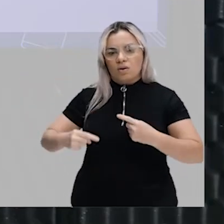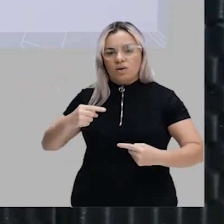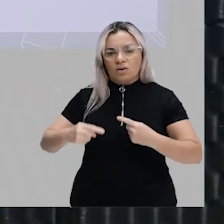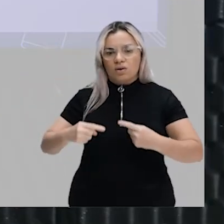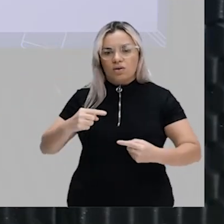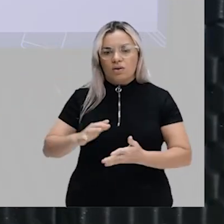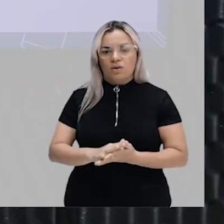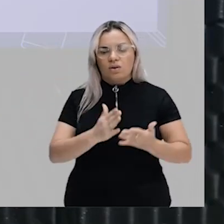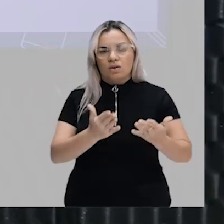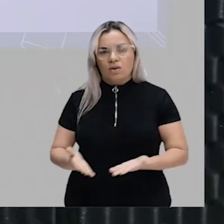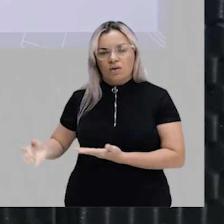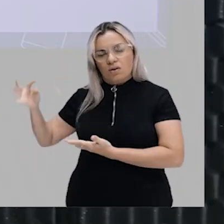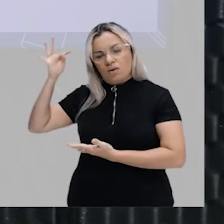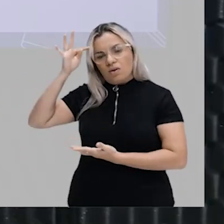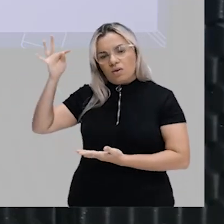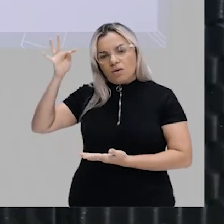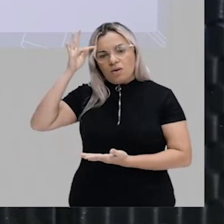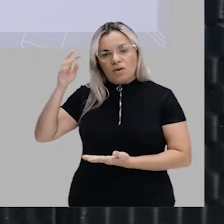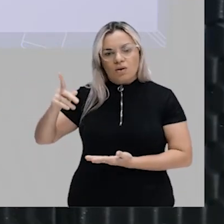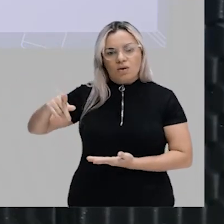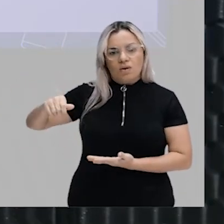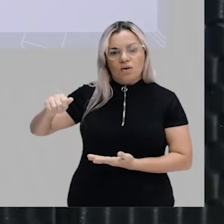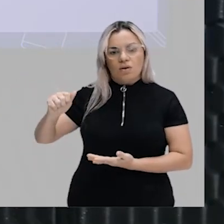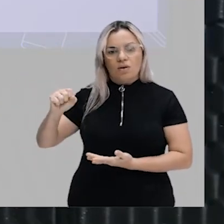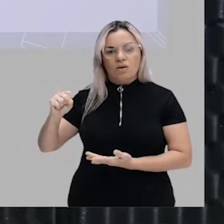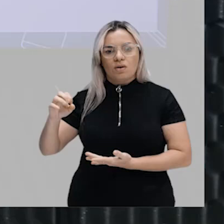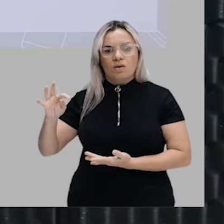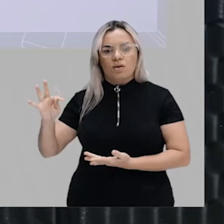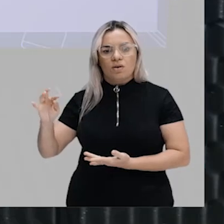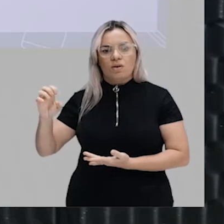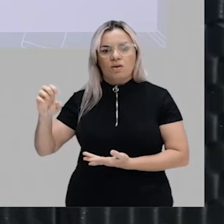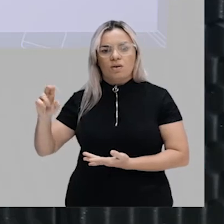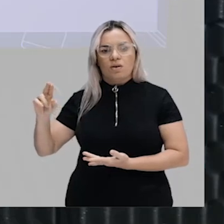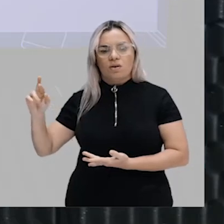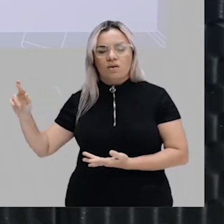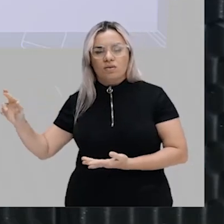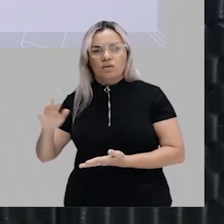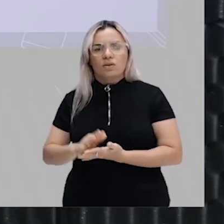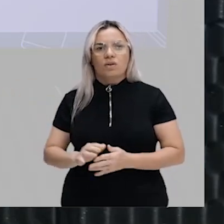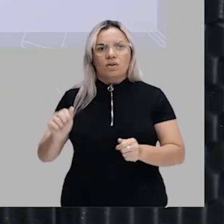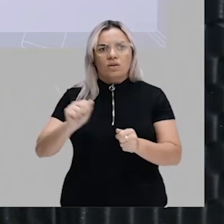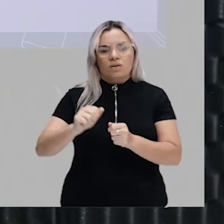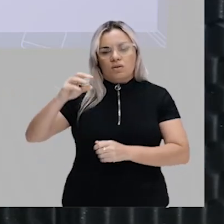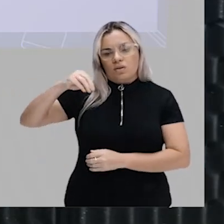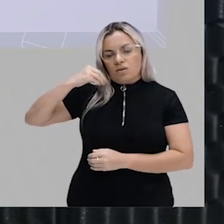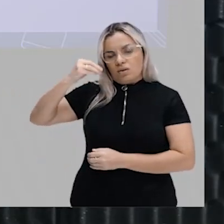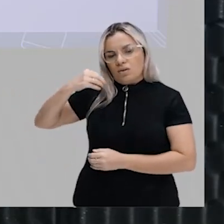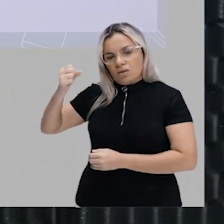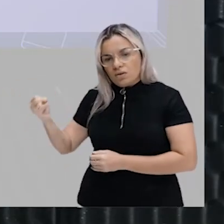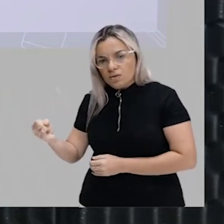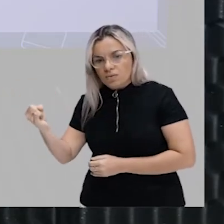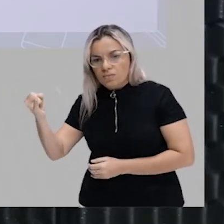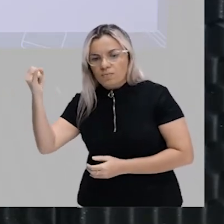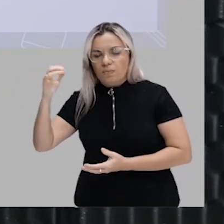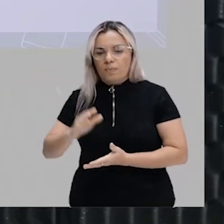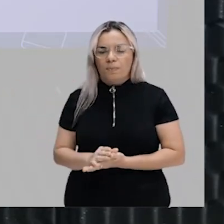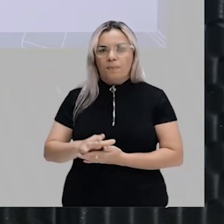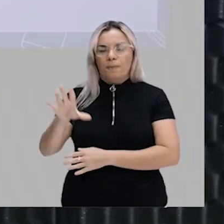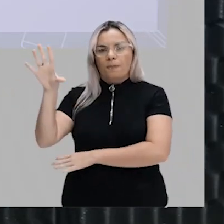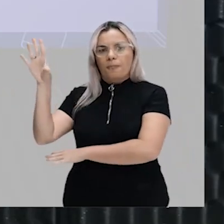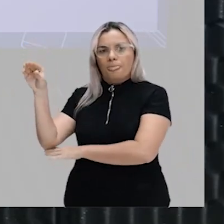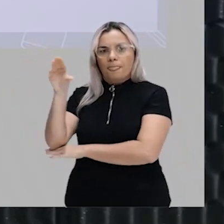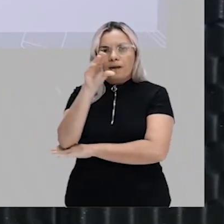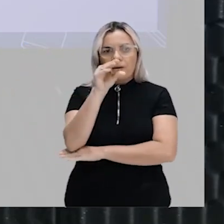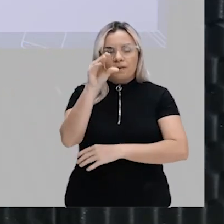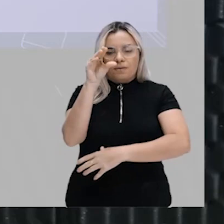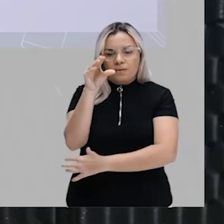Louis Pasteur, que é esse cara bem aqui, que nós vamos falar sobre ele. Ele fez um experimento muito importante, que é o experimento do